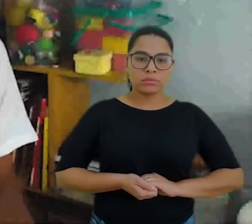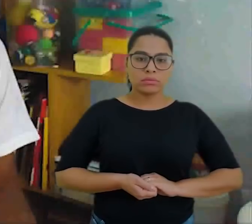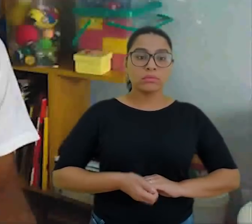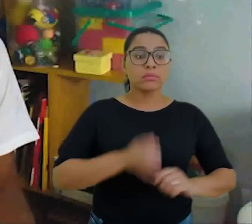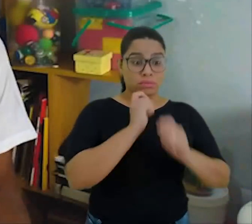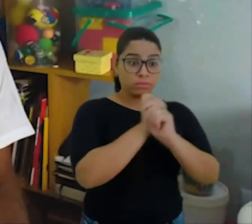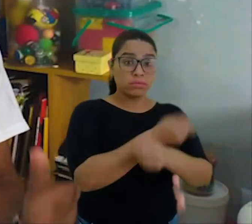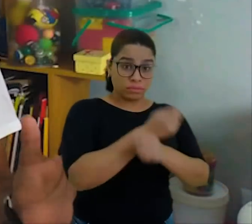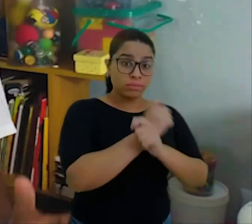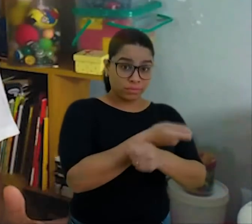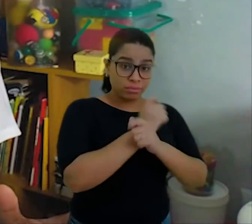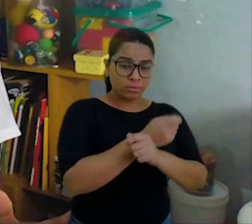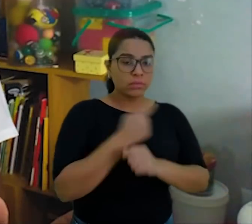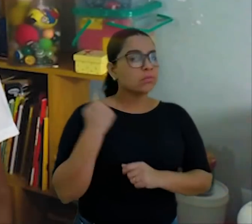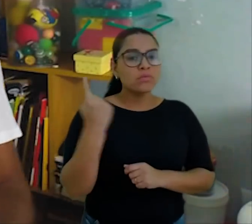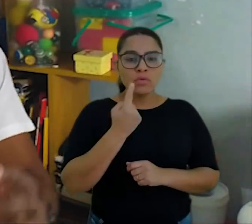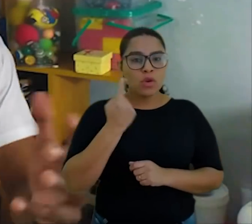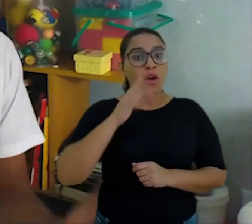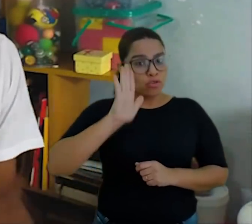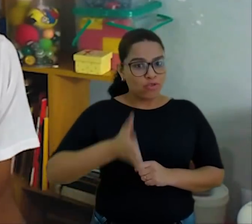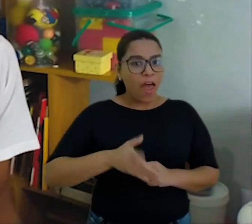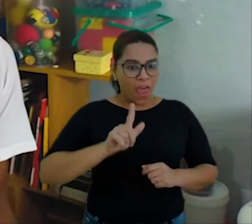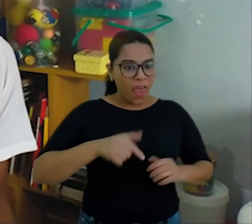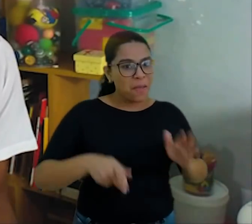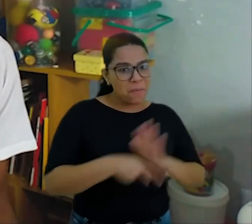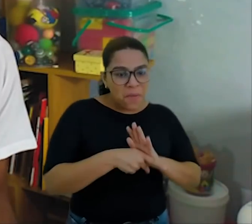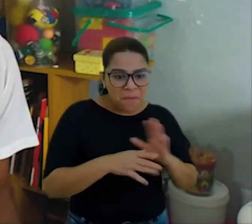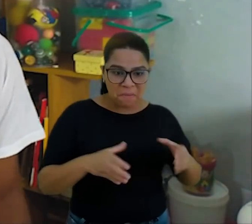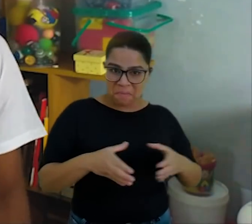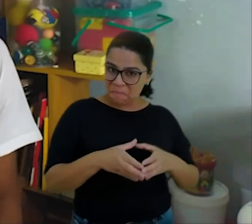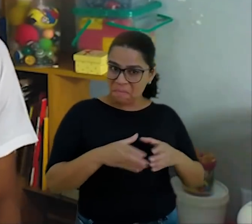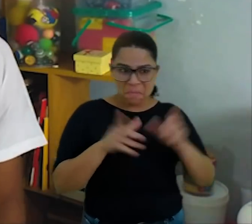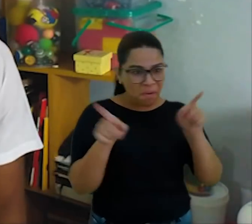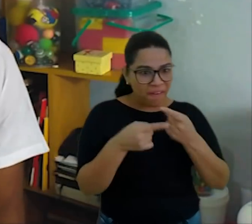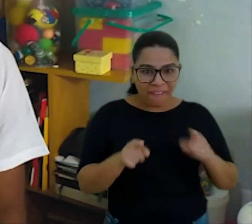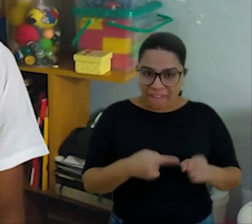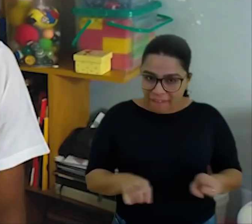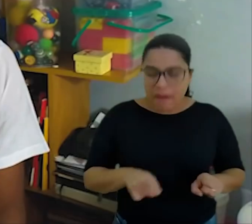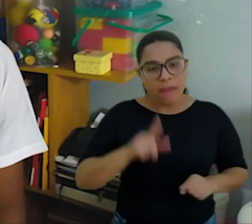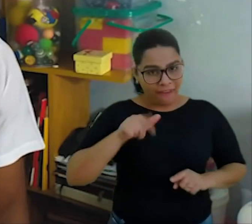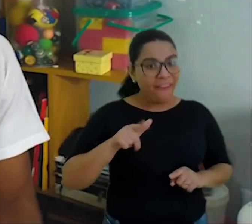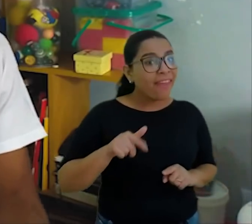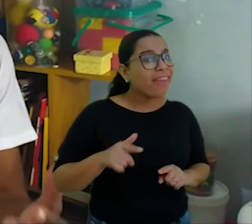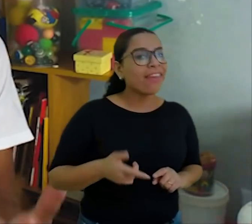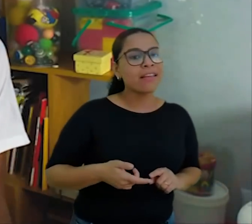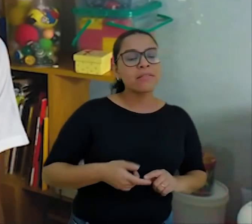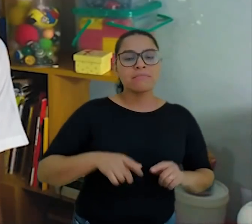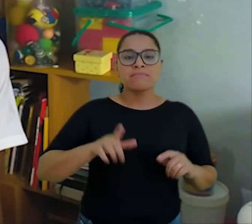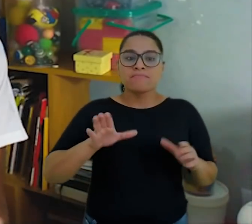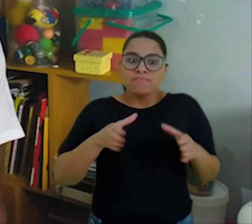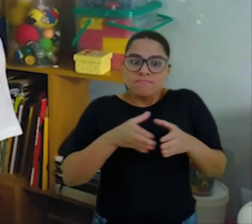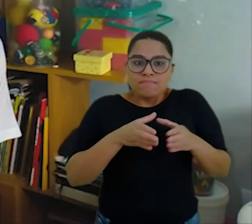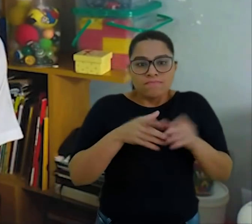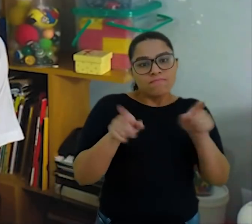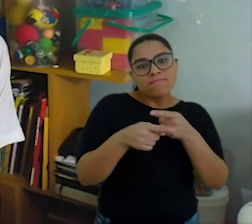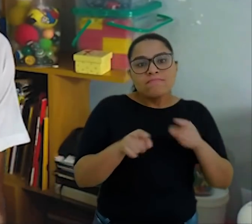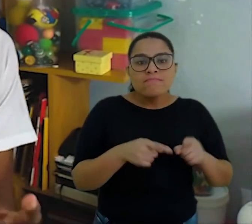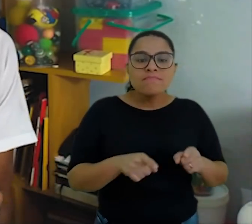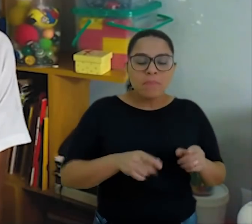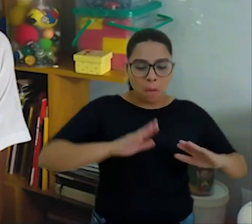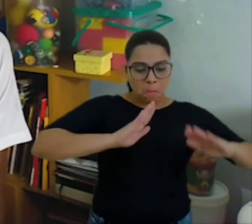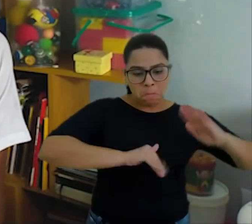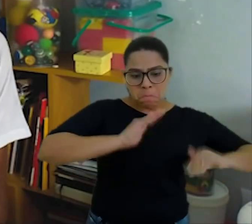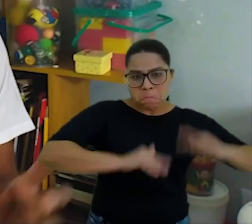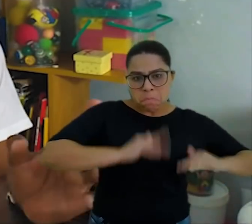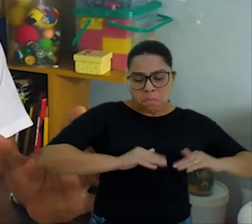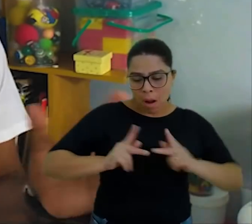A bateria, sozinha, já é um conjunto de instrumentos. É, isso mesmo. Ela é um conjunto de tambores e